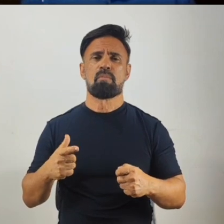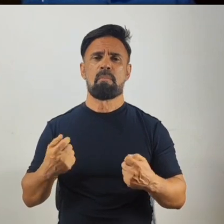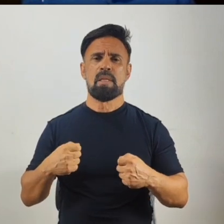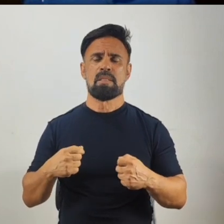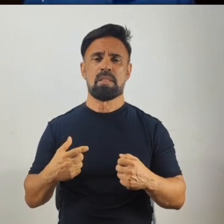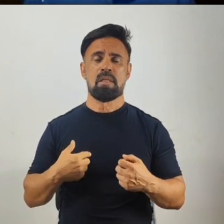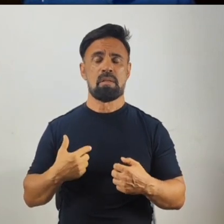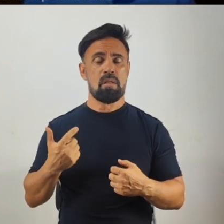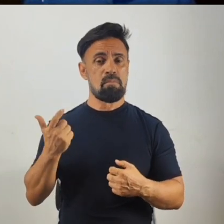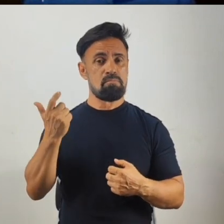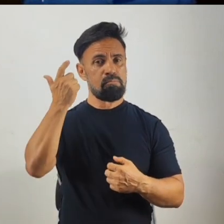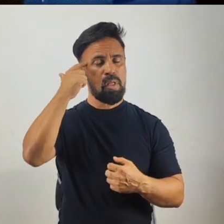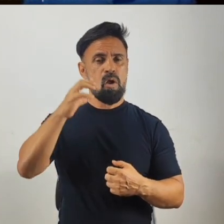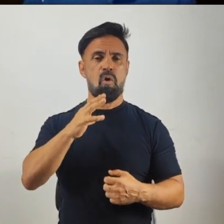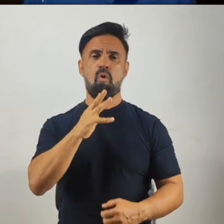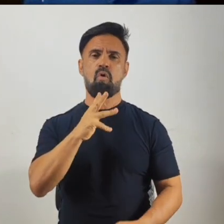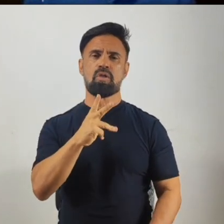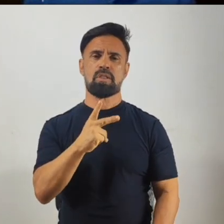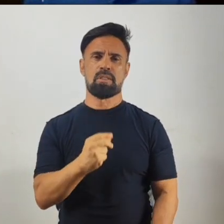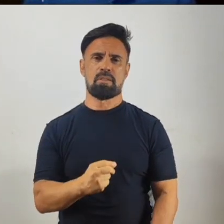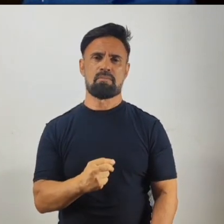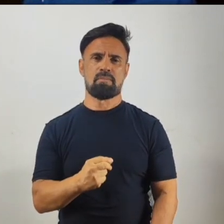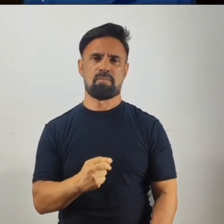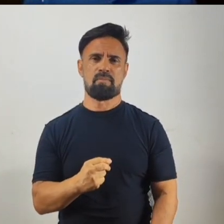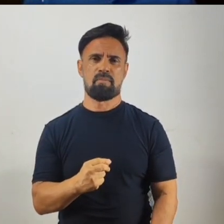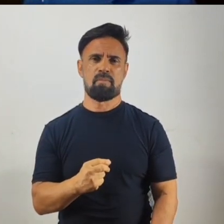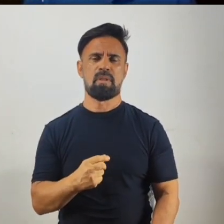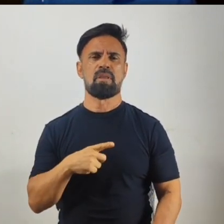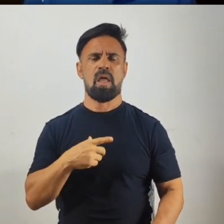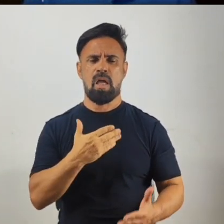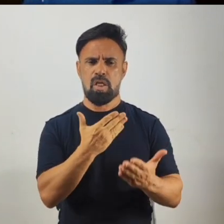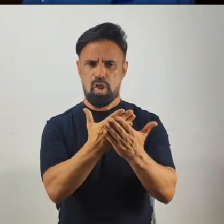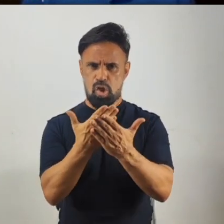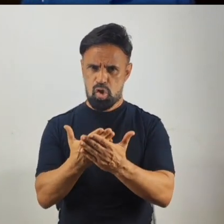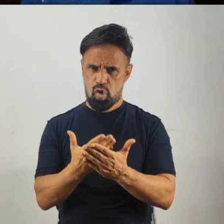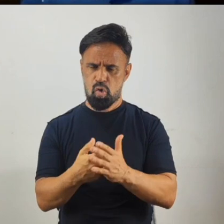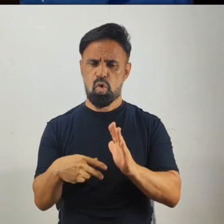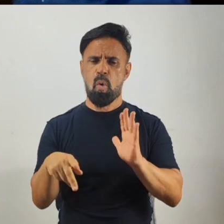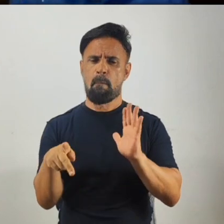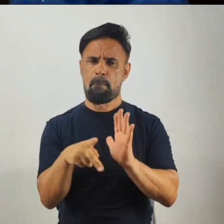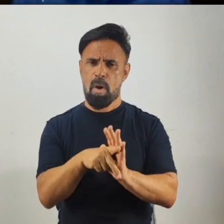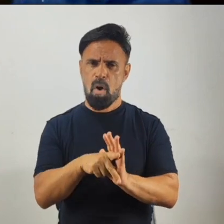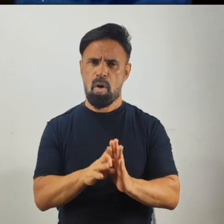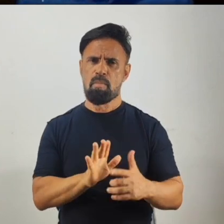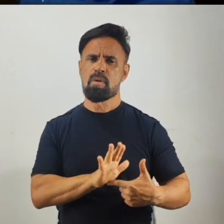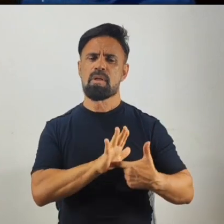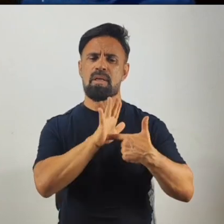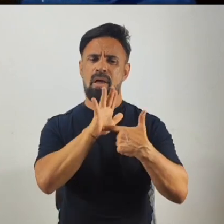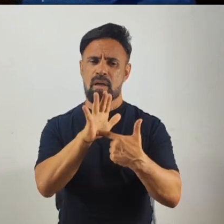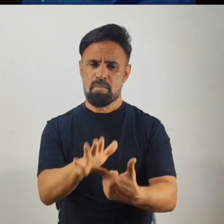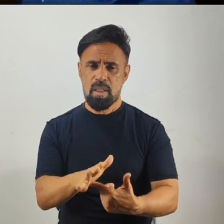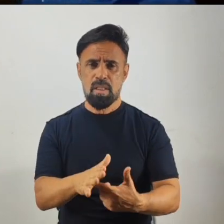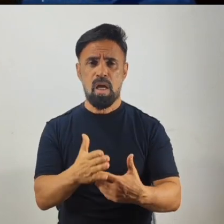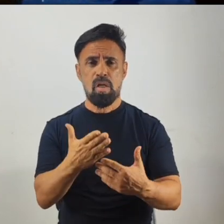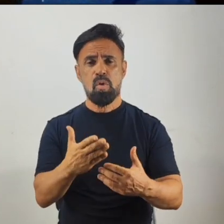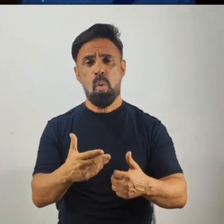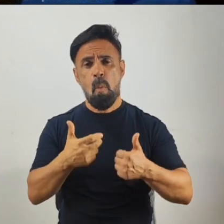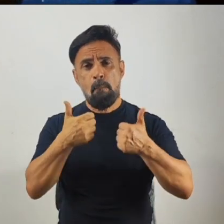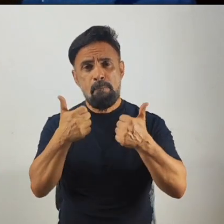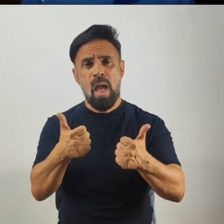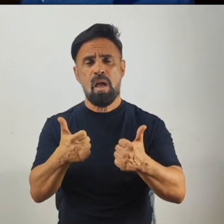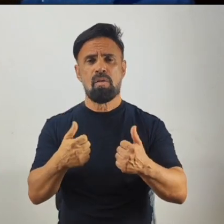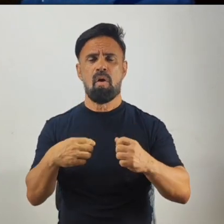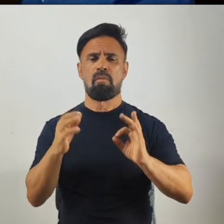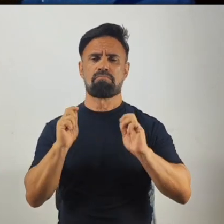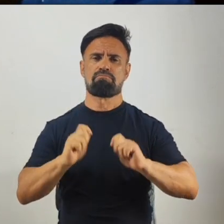que vai ser feito, ele tem base, tem fundamento. Existem estudos específicos que apresentam